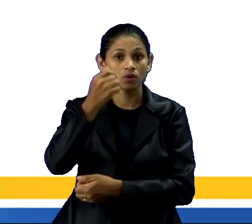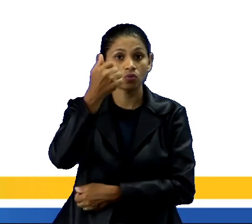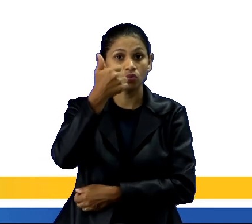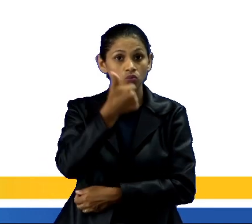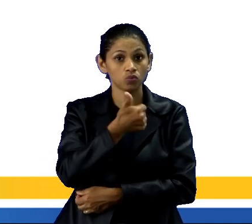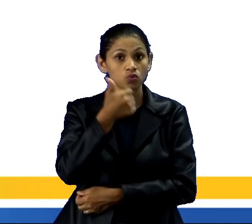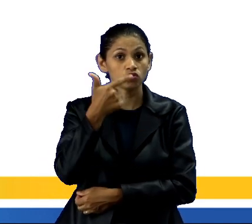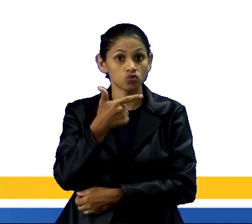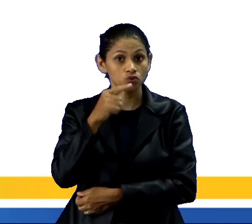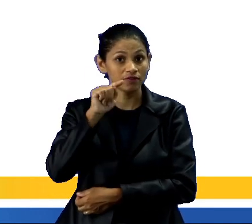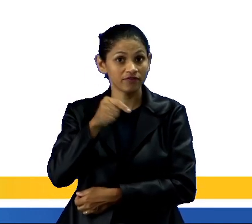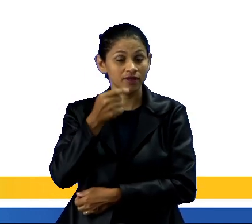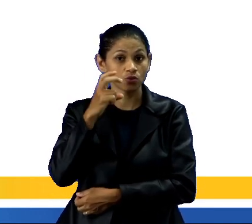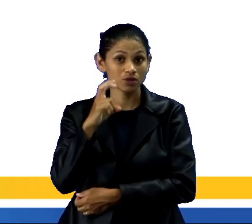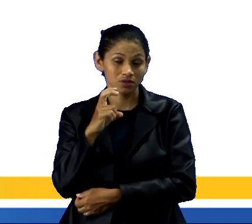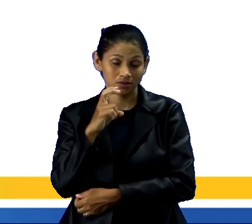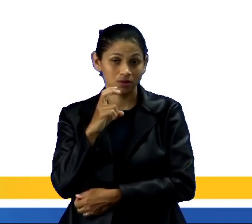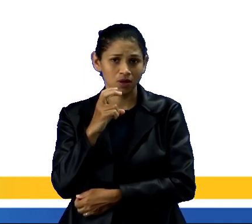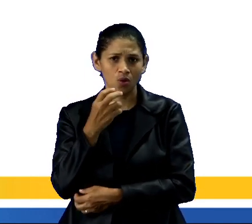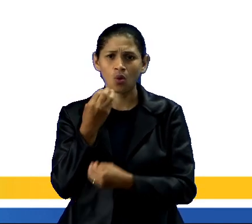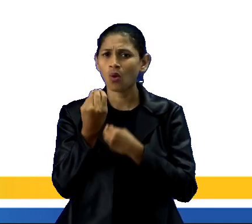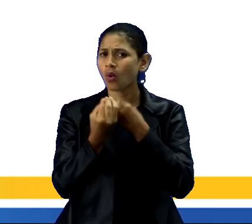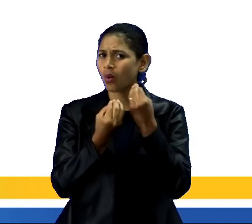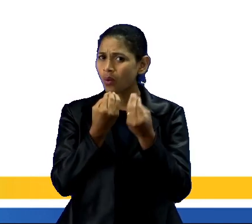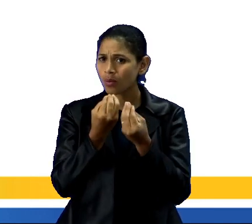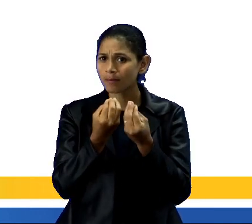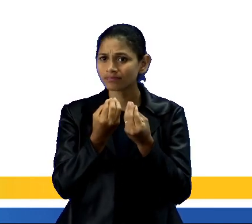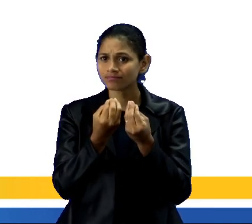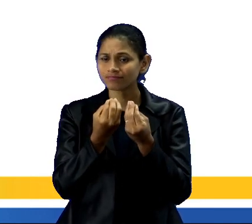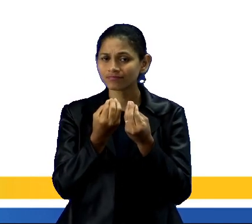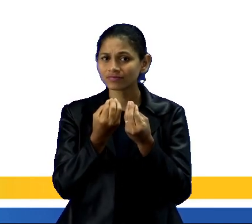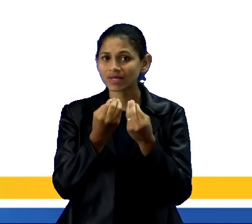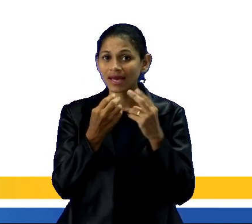O que a gente faz? É a mesma coisa que